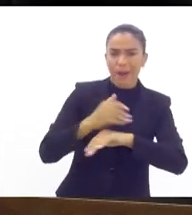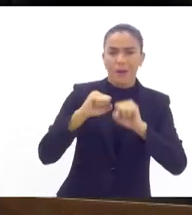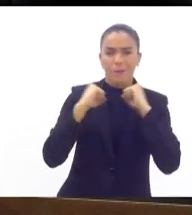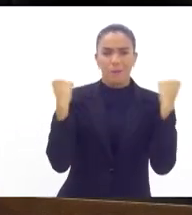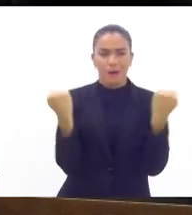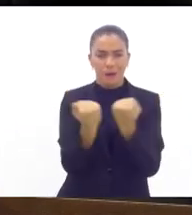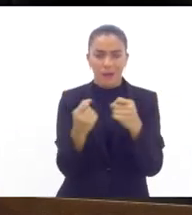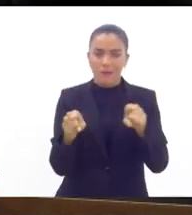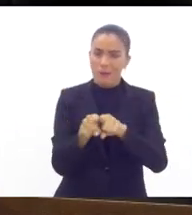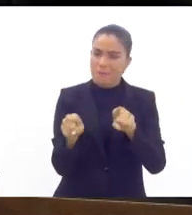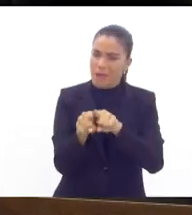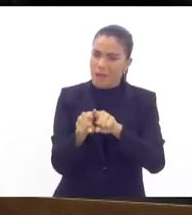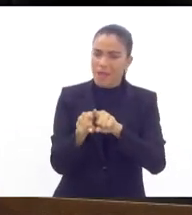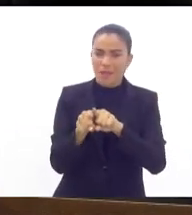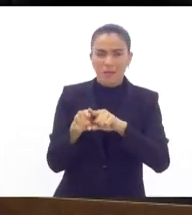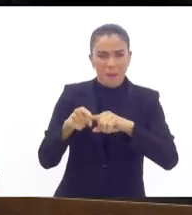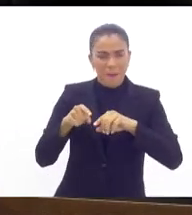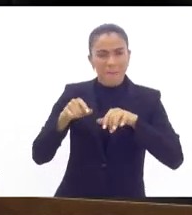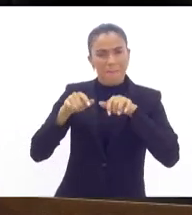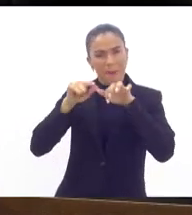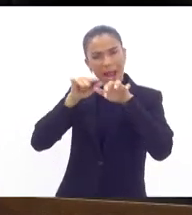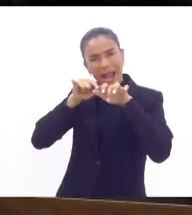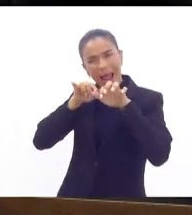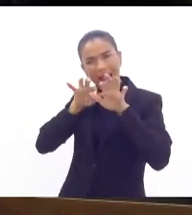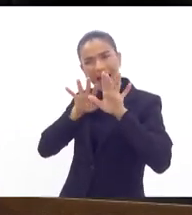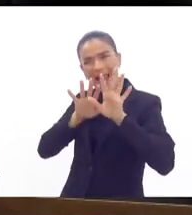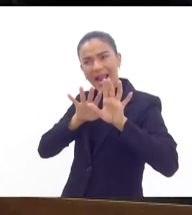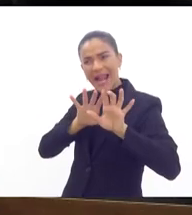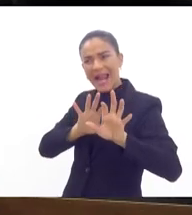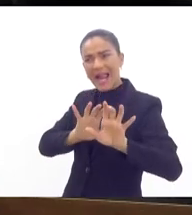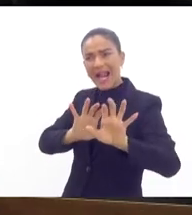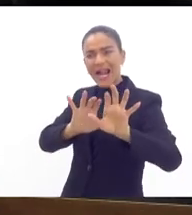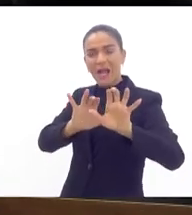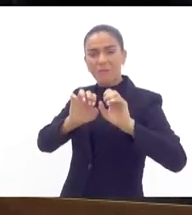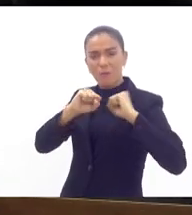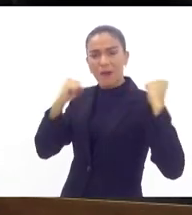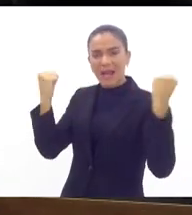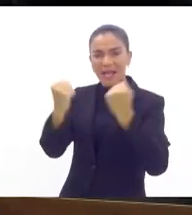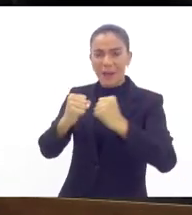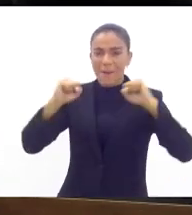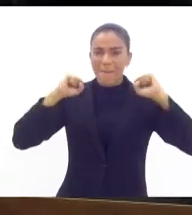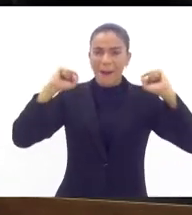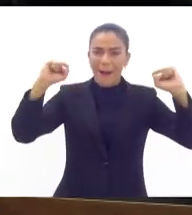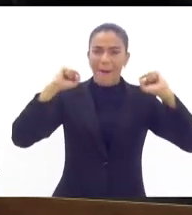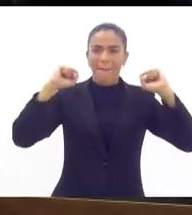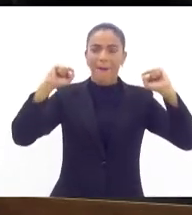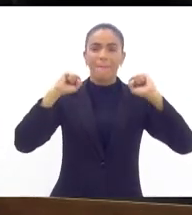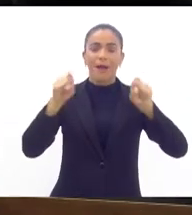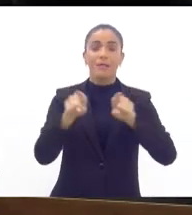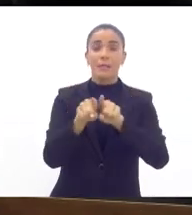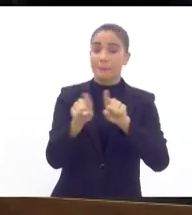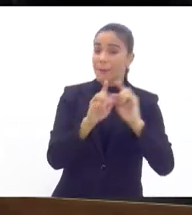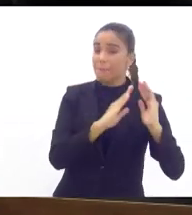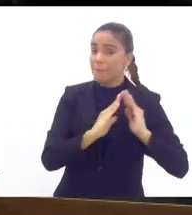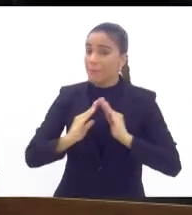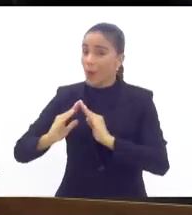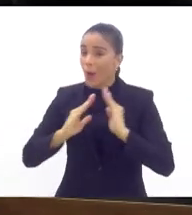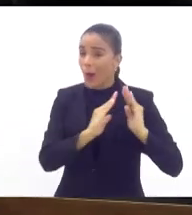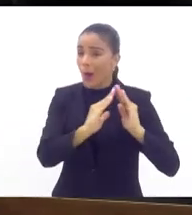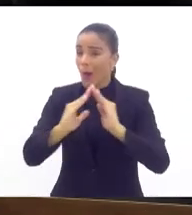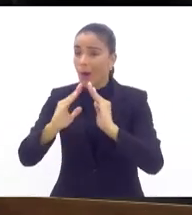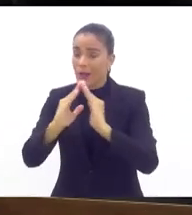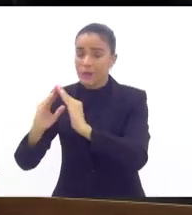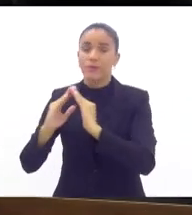vão ao estádio para como torcedores e sobretudo pela boa leva de moradores da Tijuca que mais uma vez